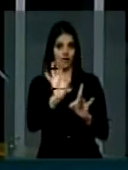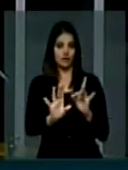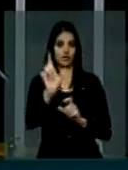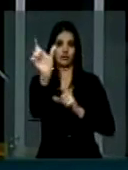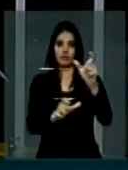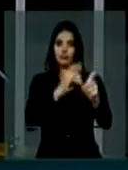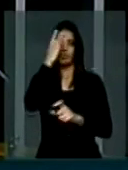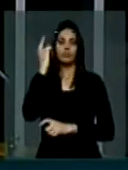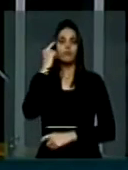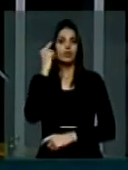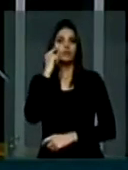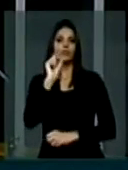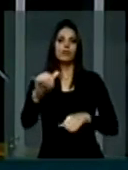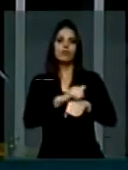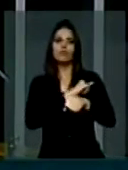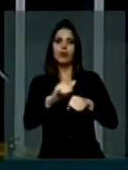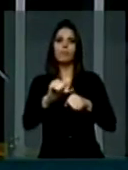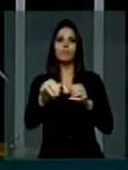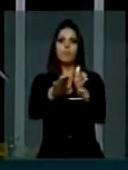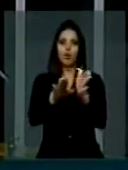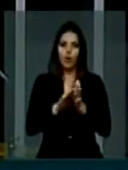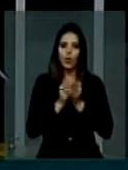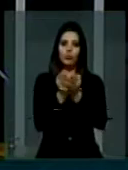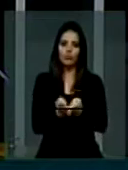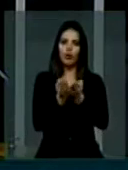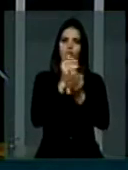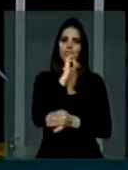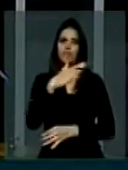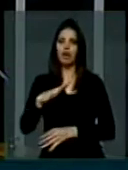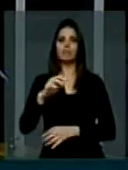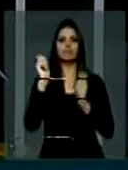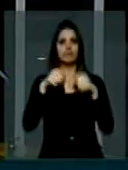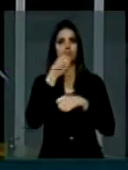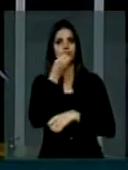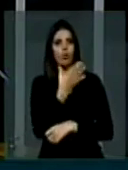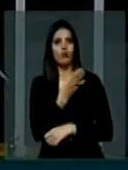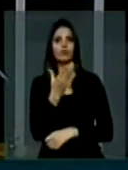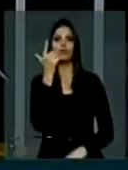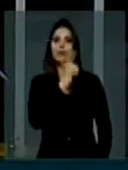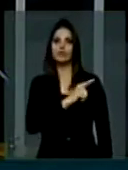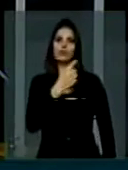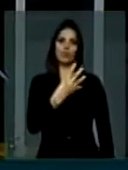especialistas estimam que uma infraestrutura portuária razoável absorveria